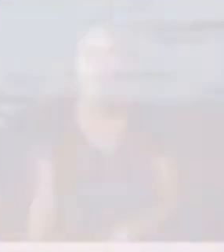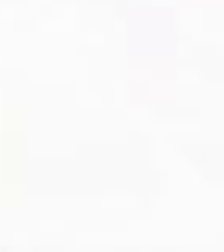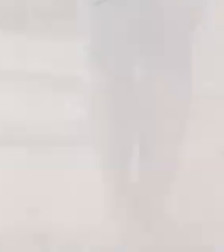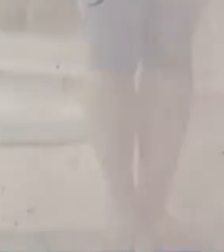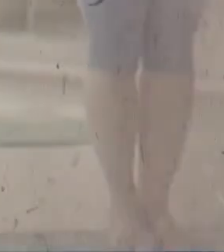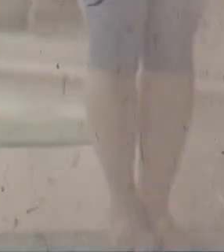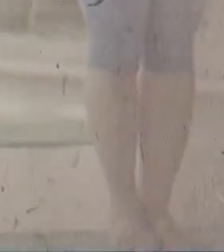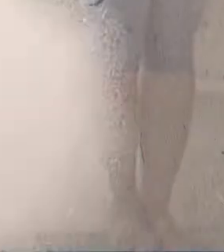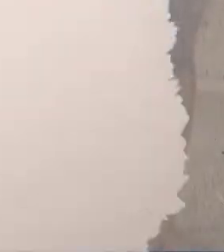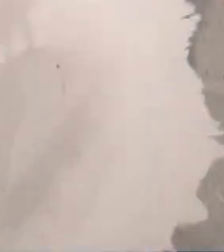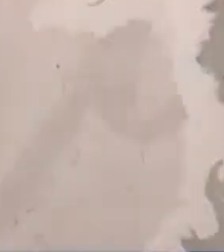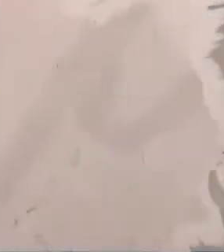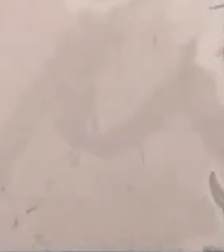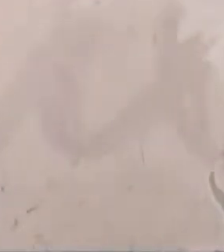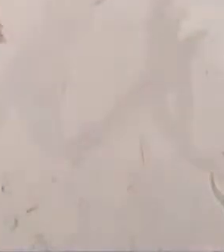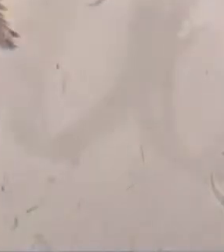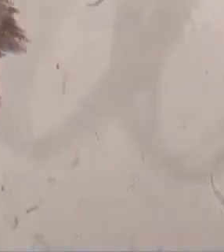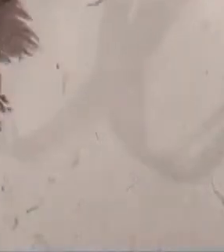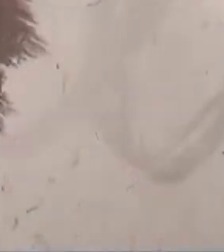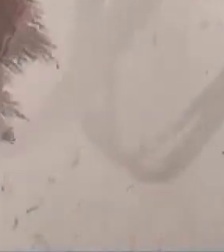daí.